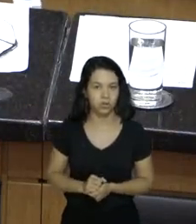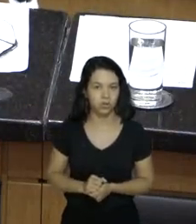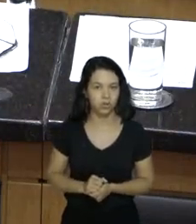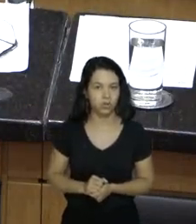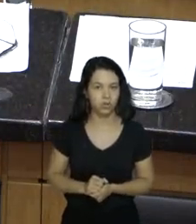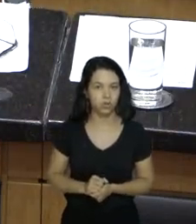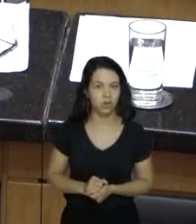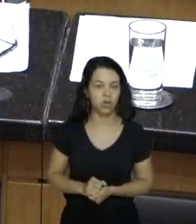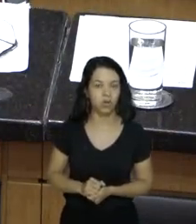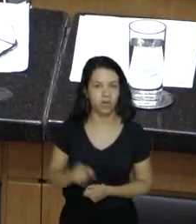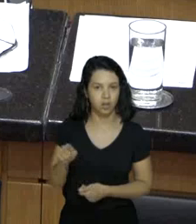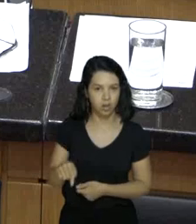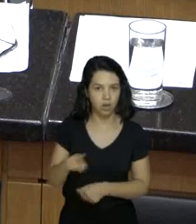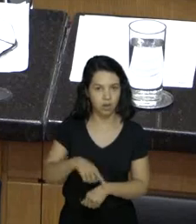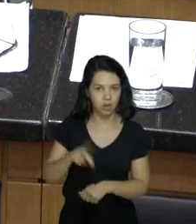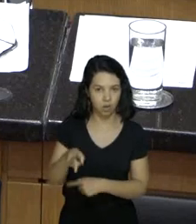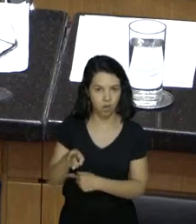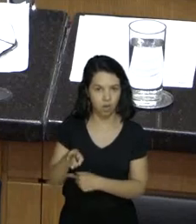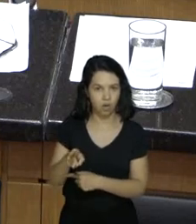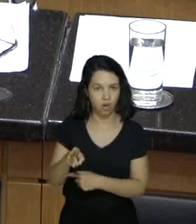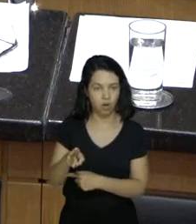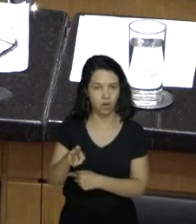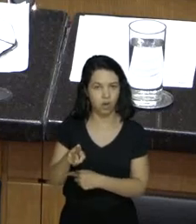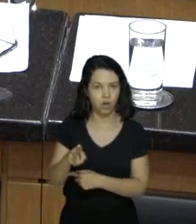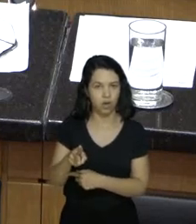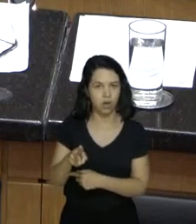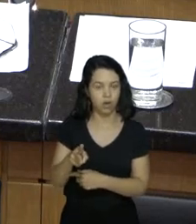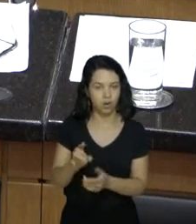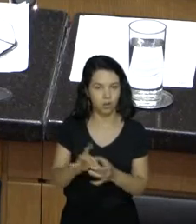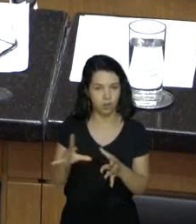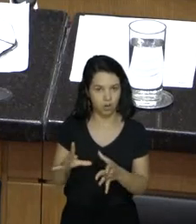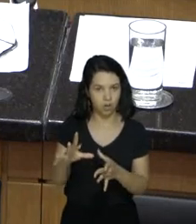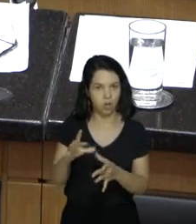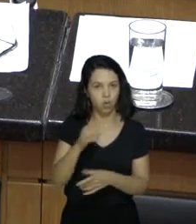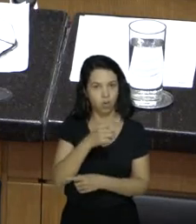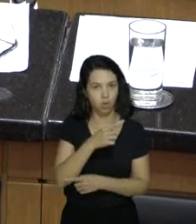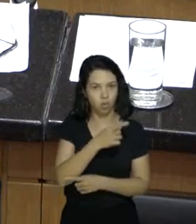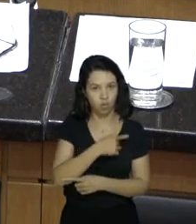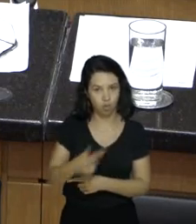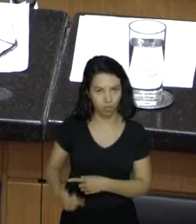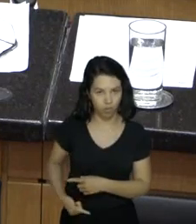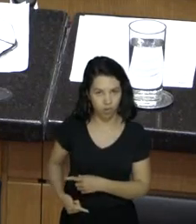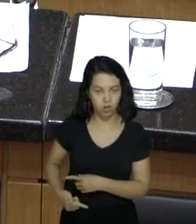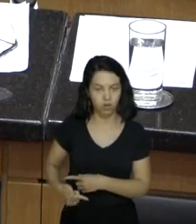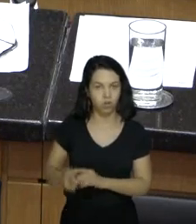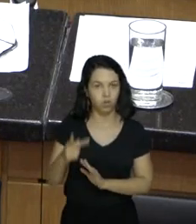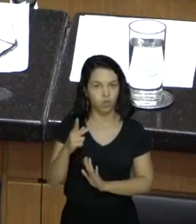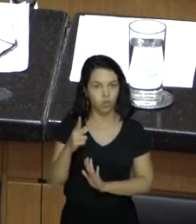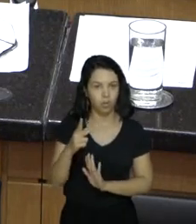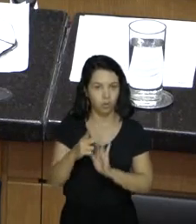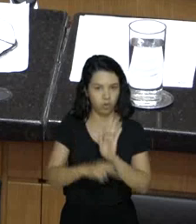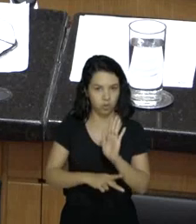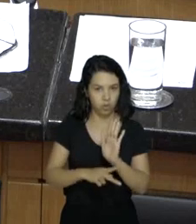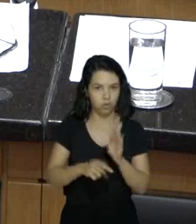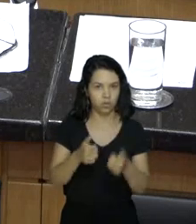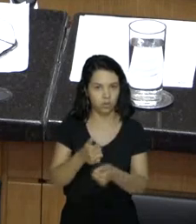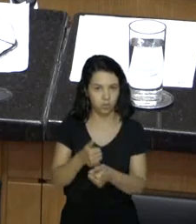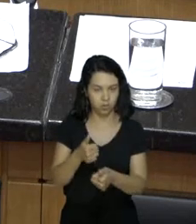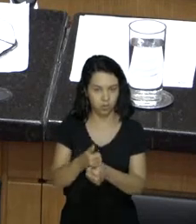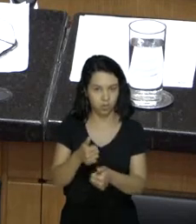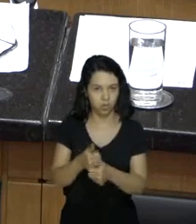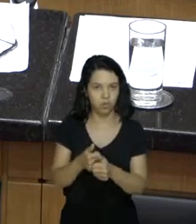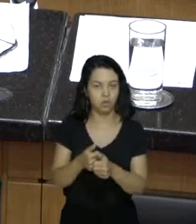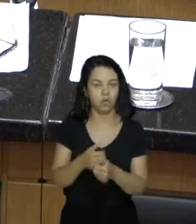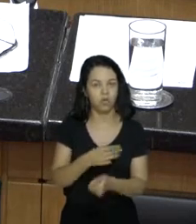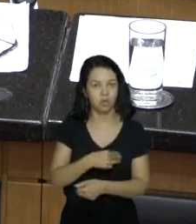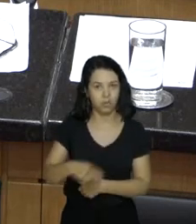fazer a sanção, o governo fez a sanção do projeto do Tribunal de Contas, do projeto do Ministério Público, do projeto do Tribunal de Justiça, do projeto da Assembleia, e